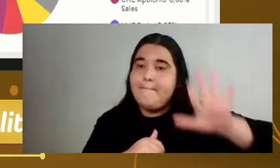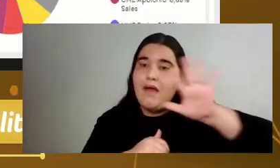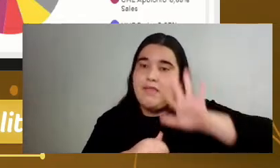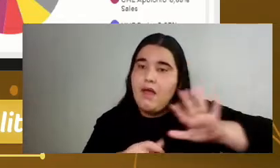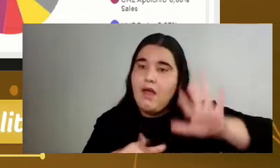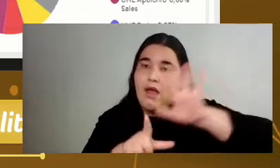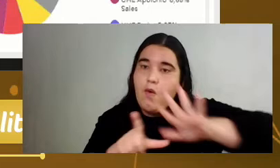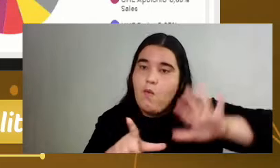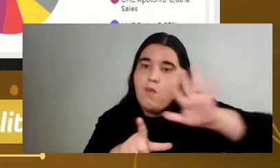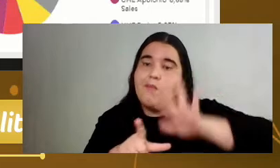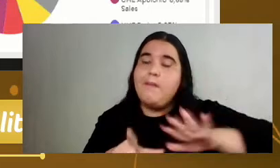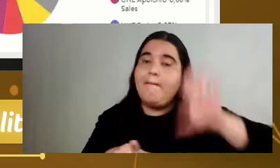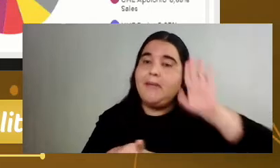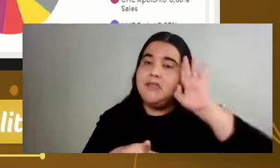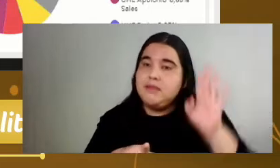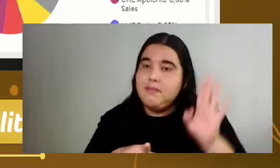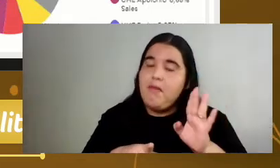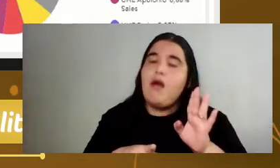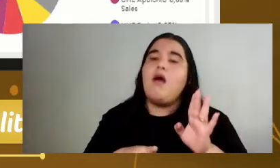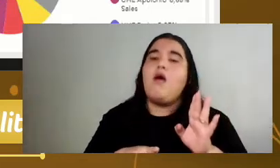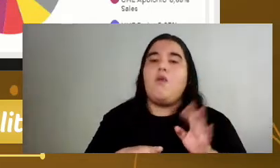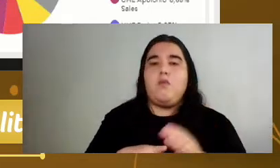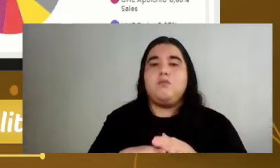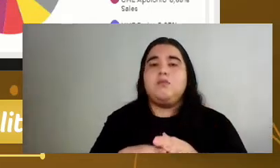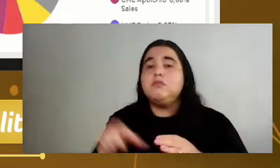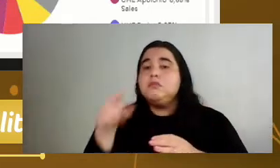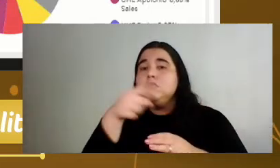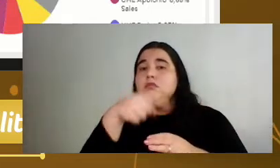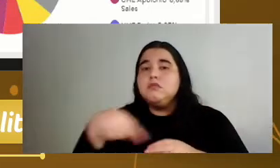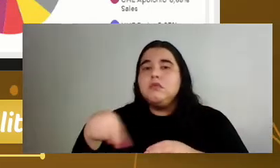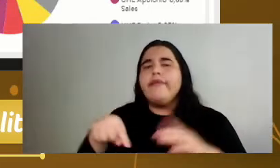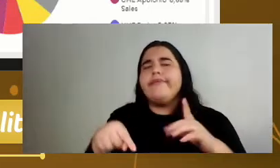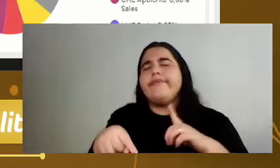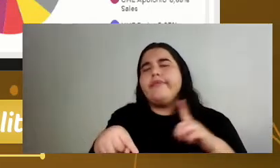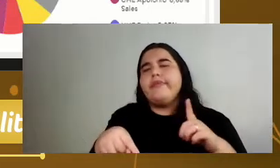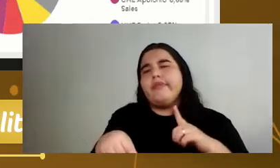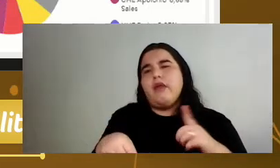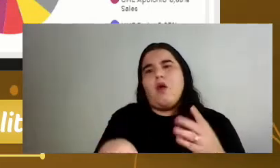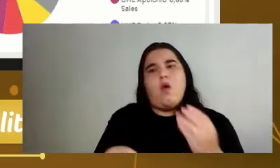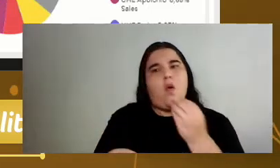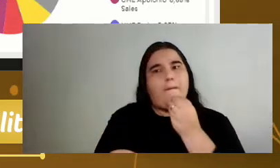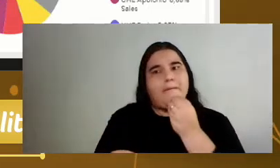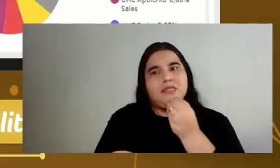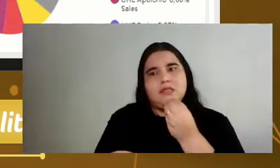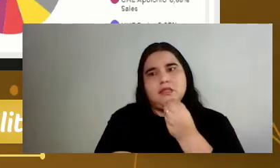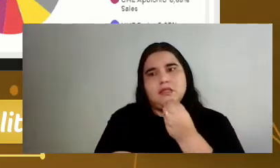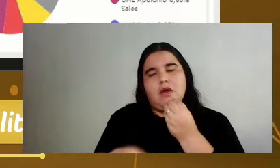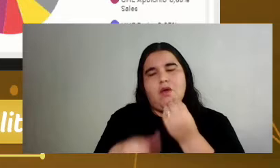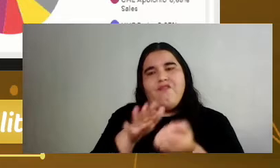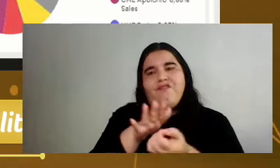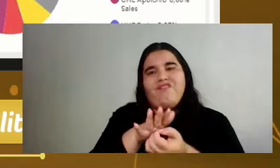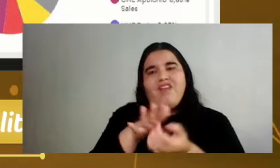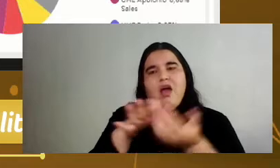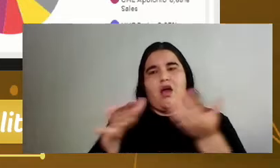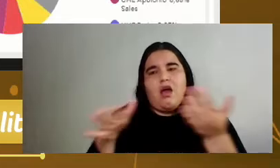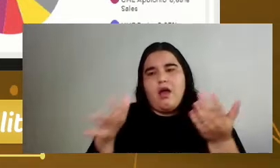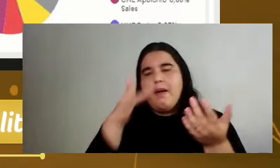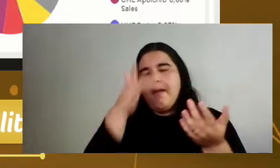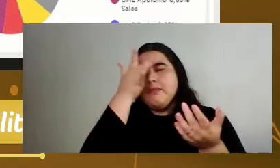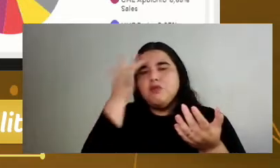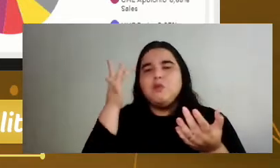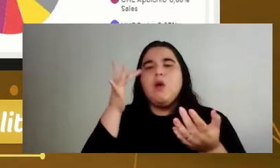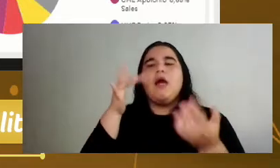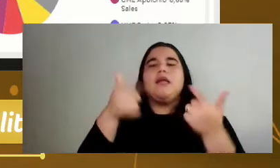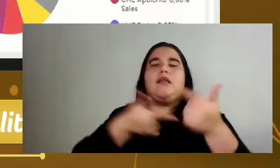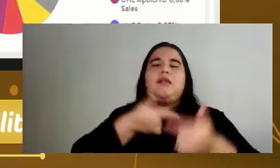ideia aí é a gente dar assim, uma série de opções, uma série de alternativas a quem está manipulando, a quem está